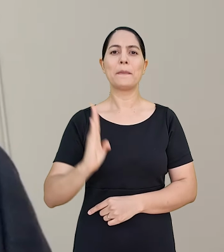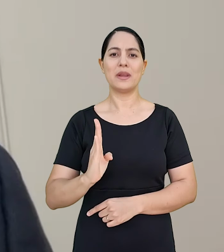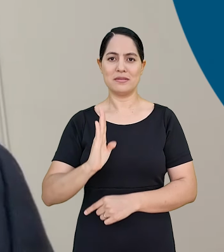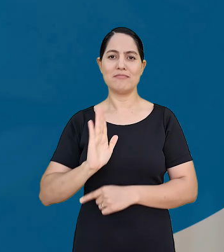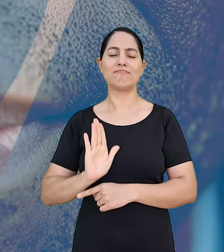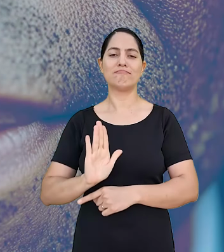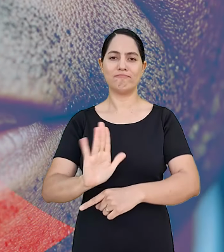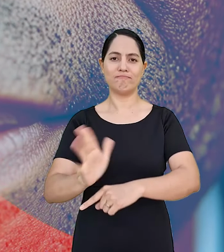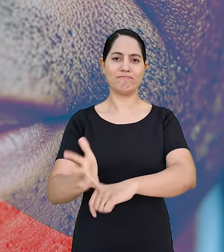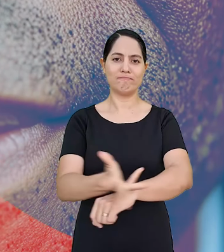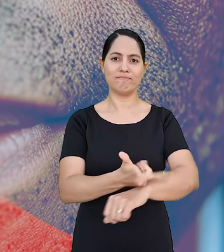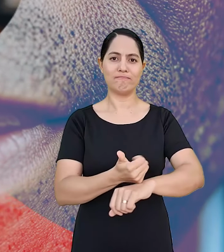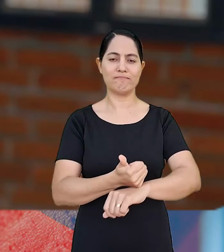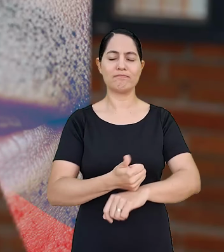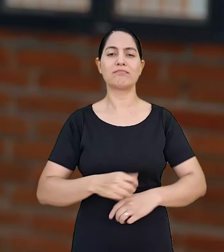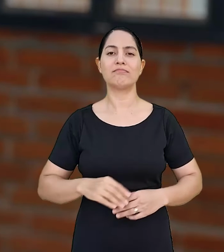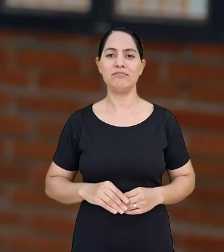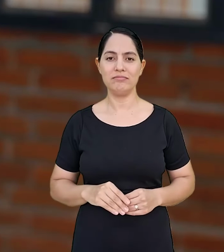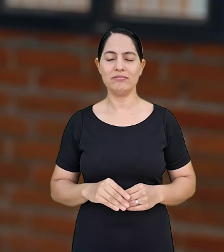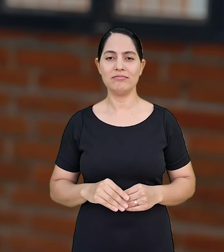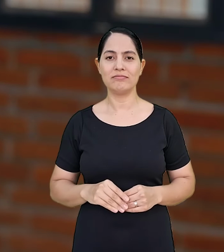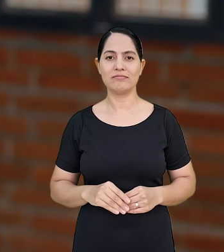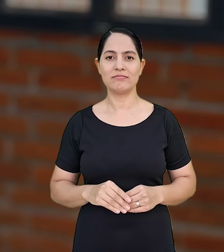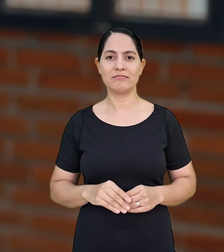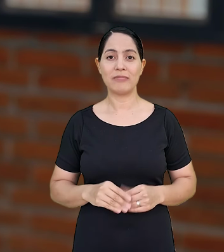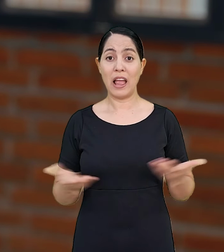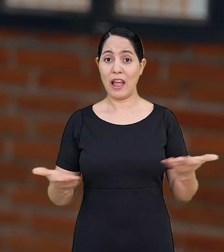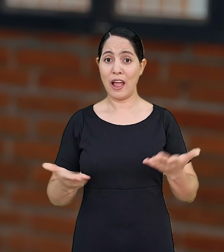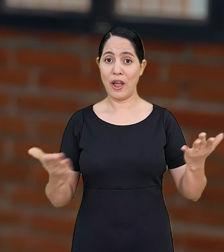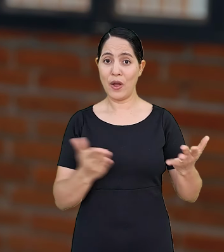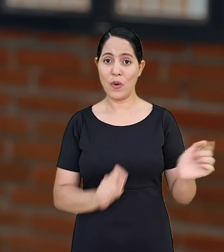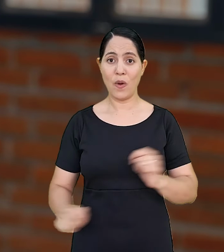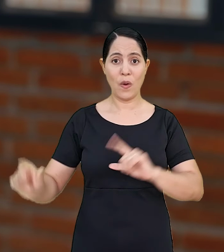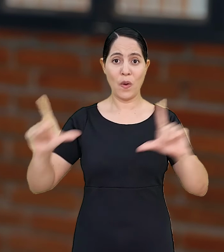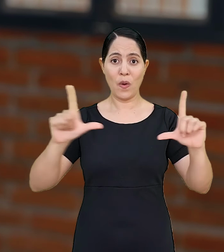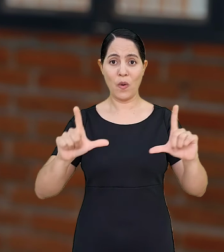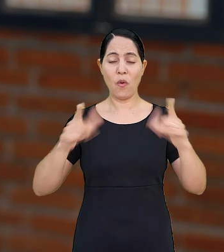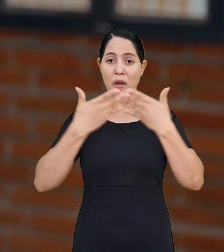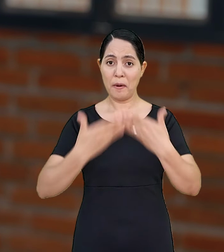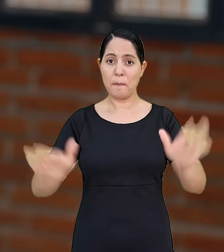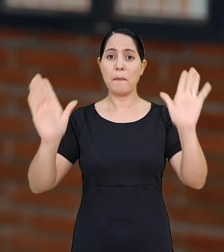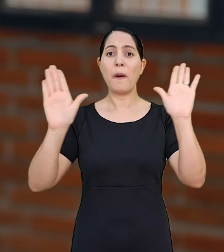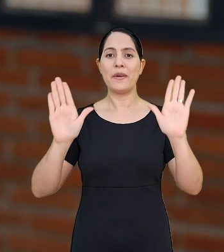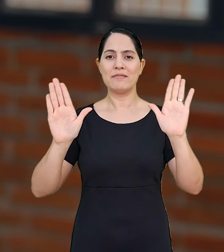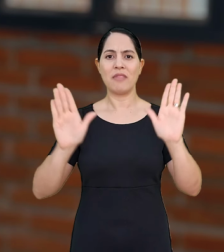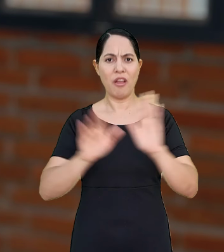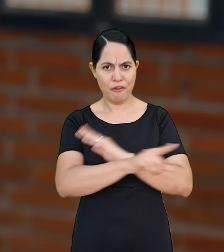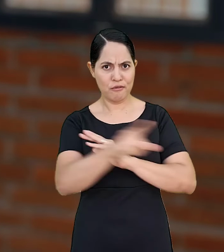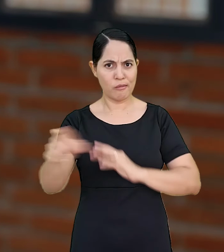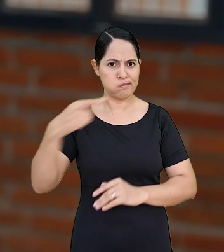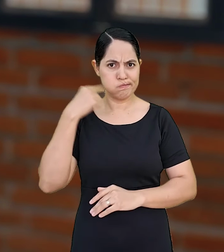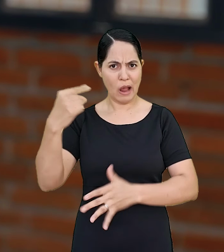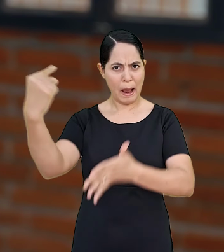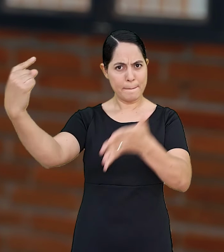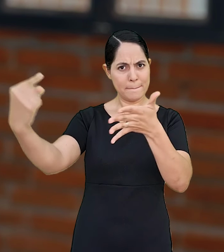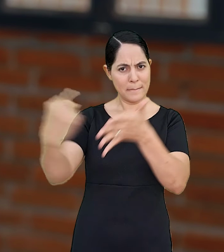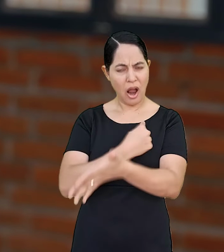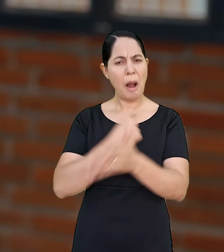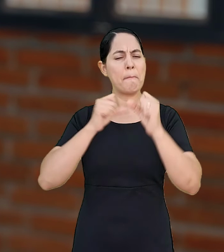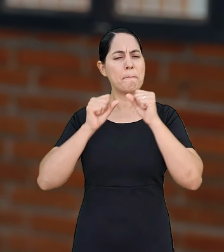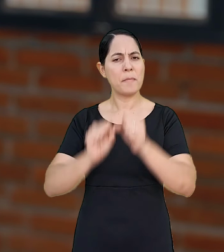do Brasil. O quadro Portas Abertas é o seu canal direto com a OAB Nacional. Você pode mandar